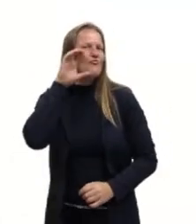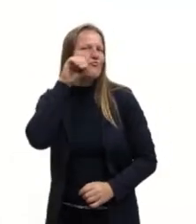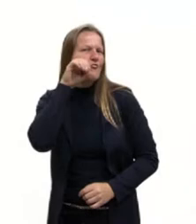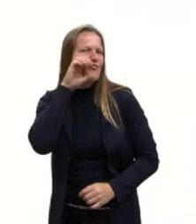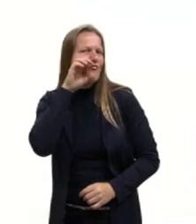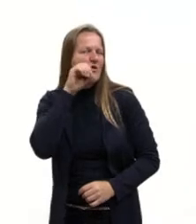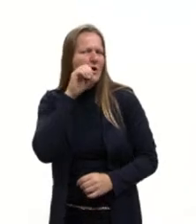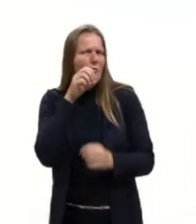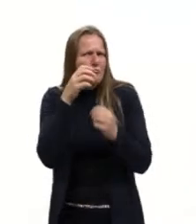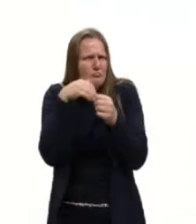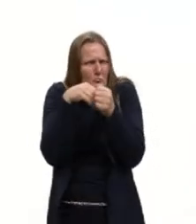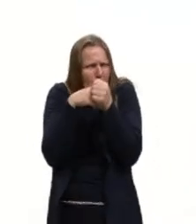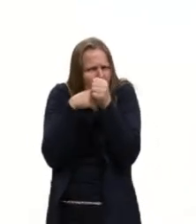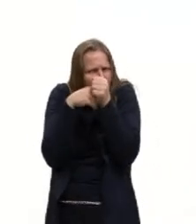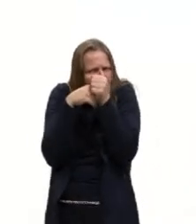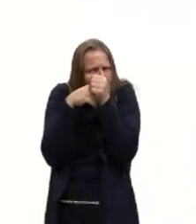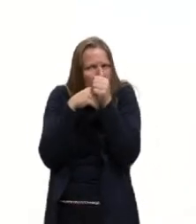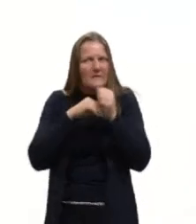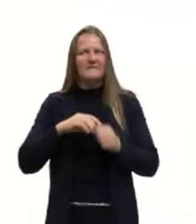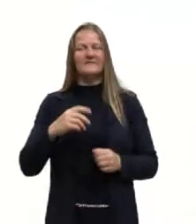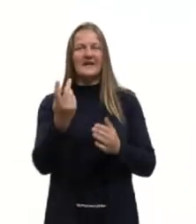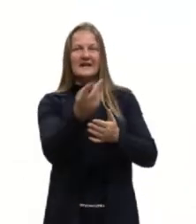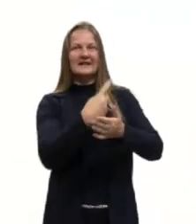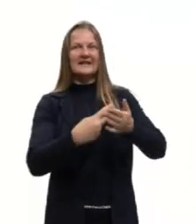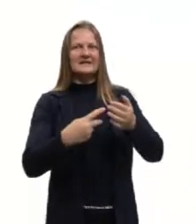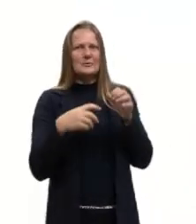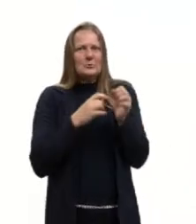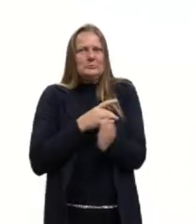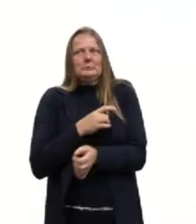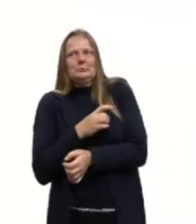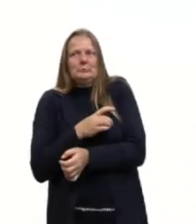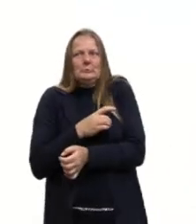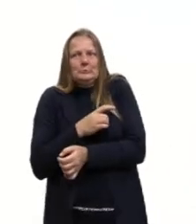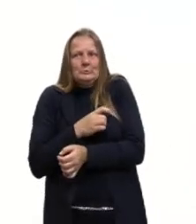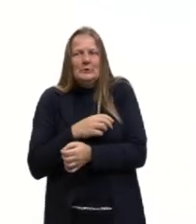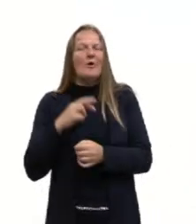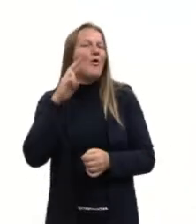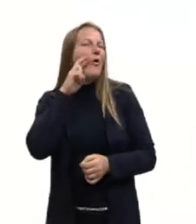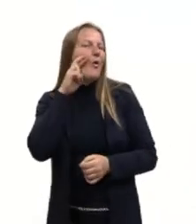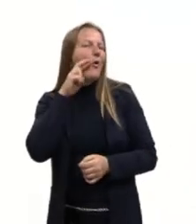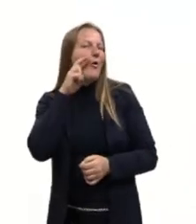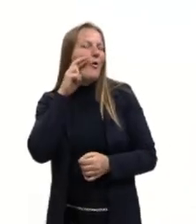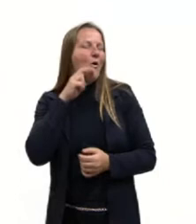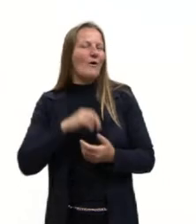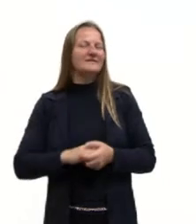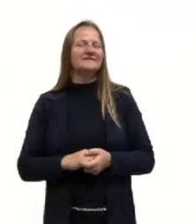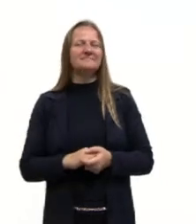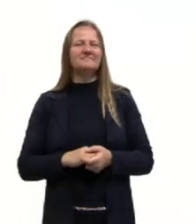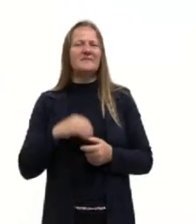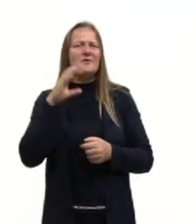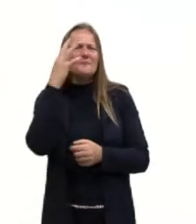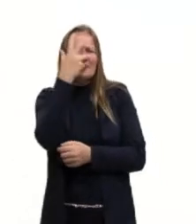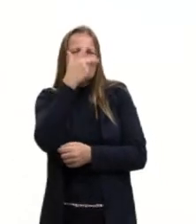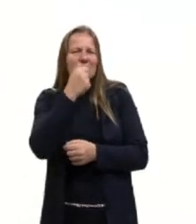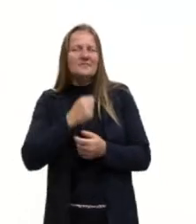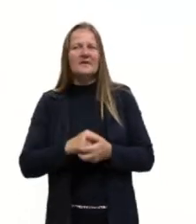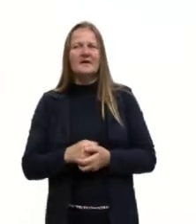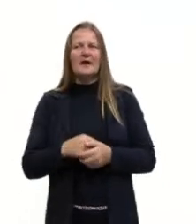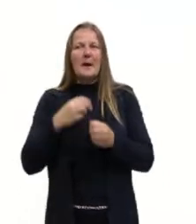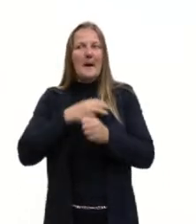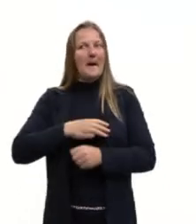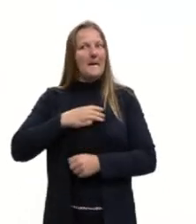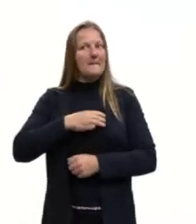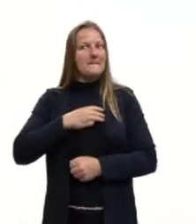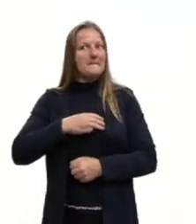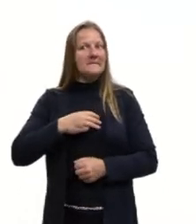Covarde este personagem de desenho animado é um cachorrinho Rosa bonitinho e a missão